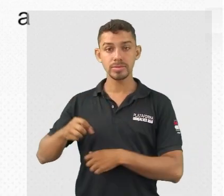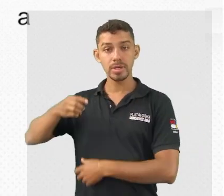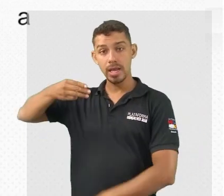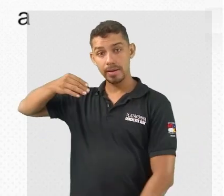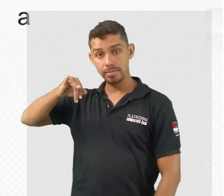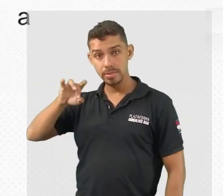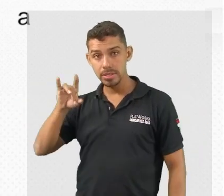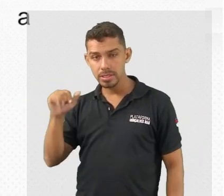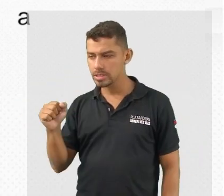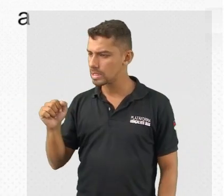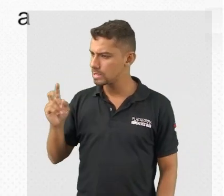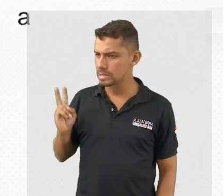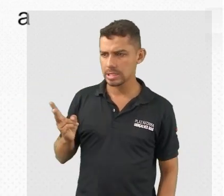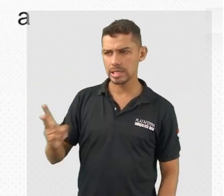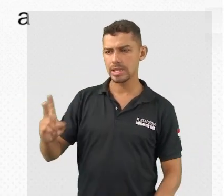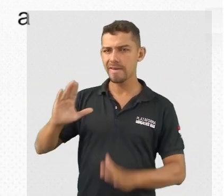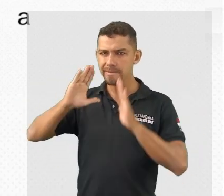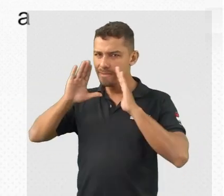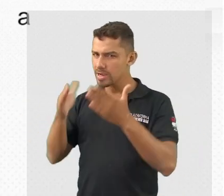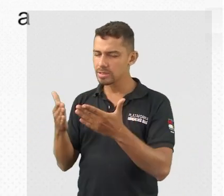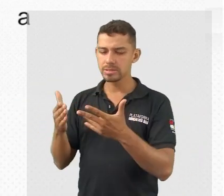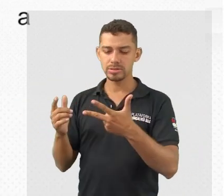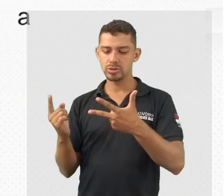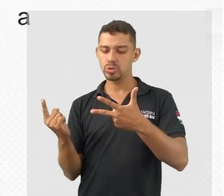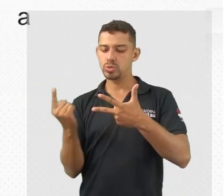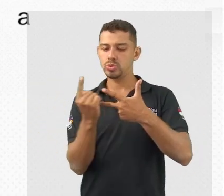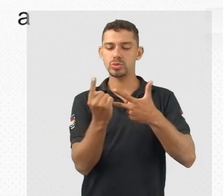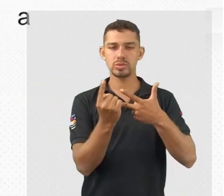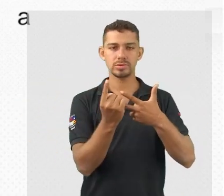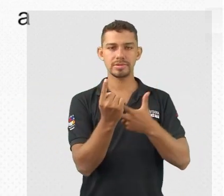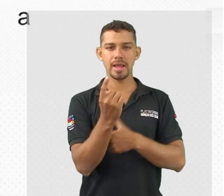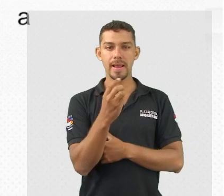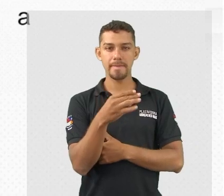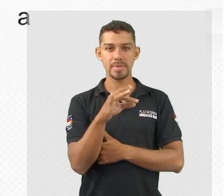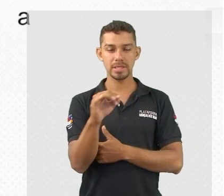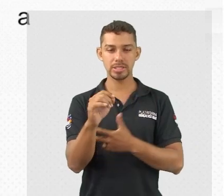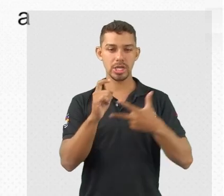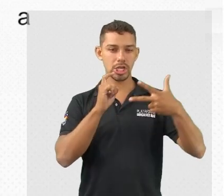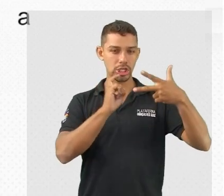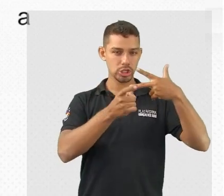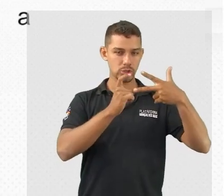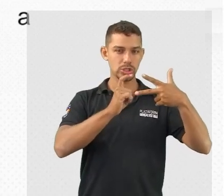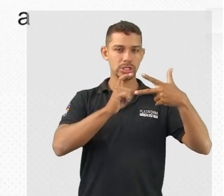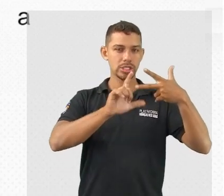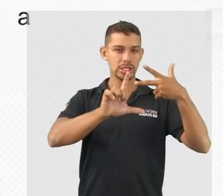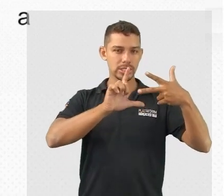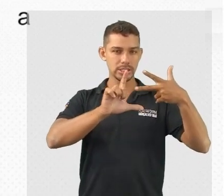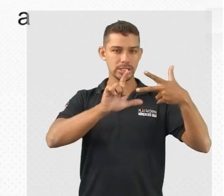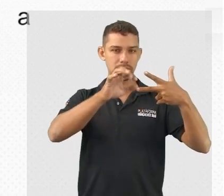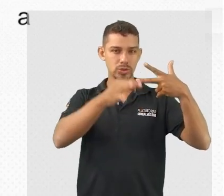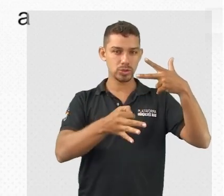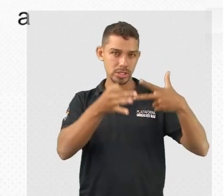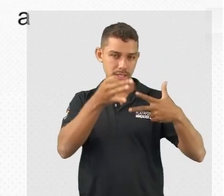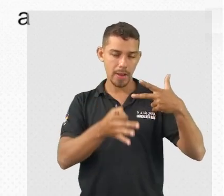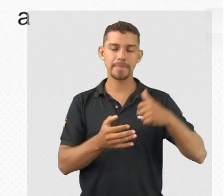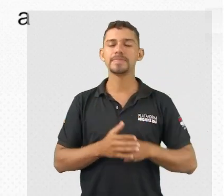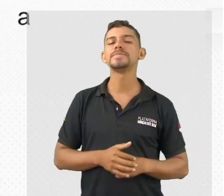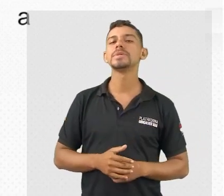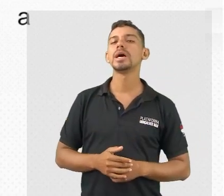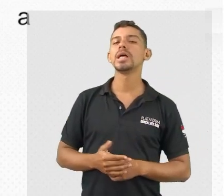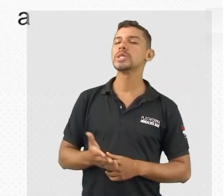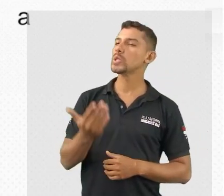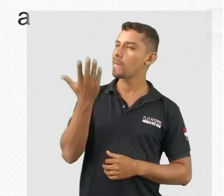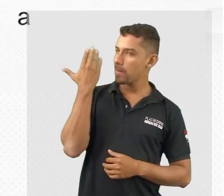sempre exerceu um papel central na relação entre os três poderes, executivo, legislativo e judiciário. No passado,